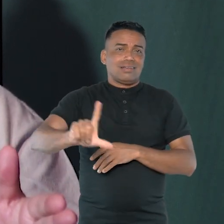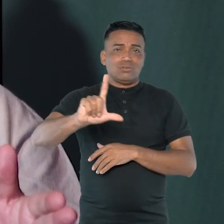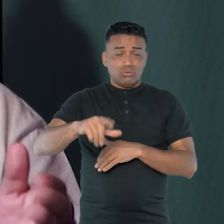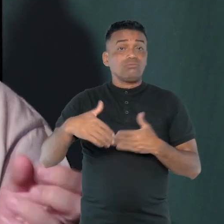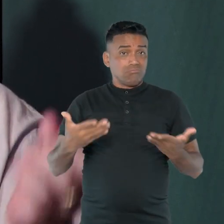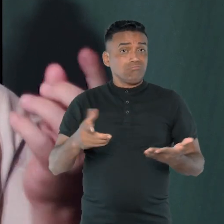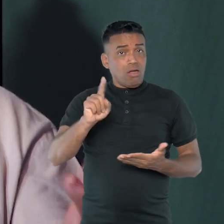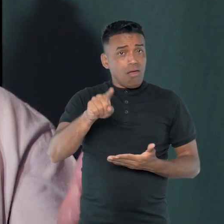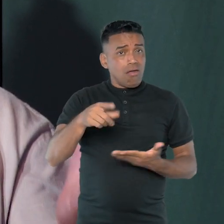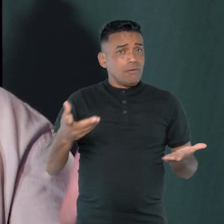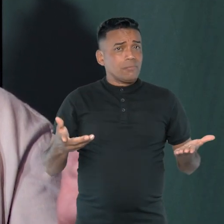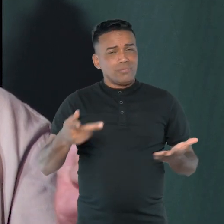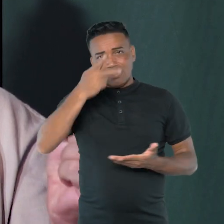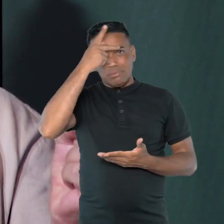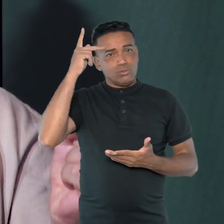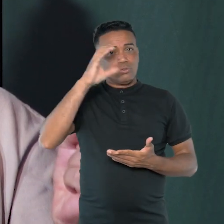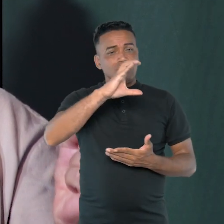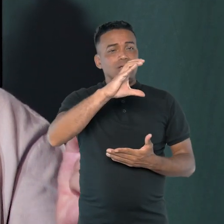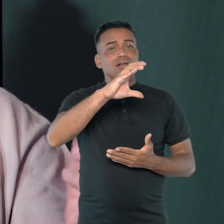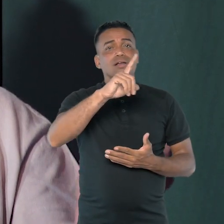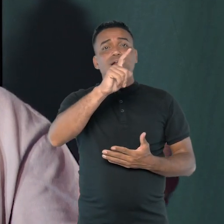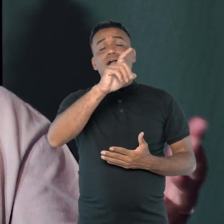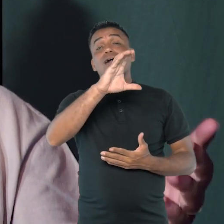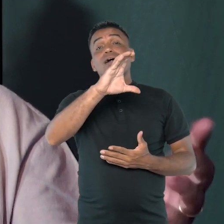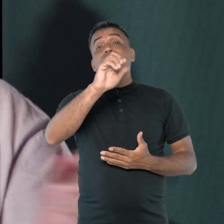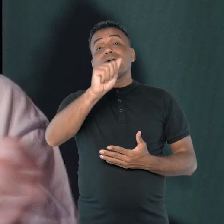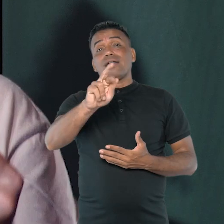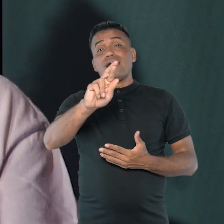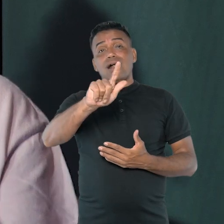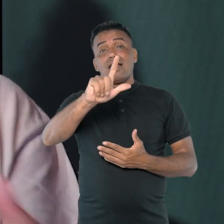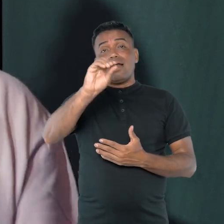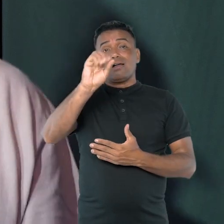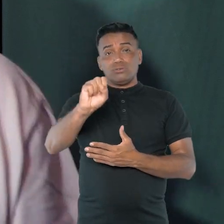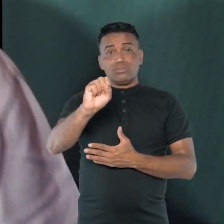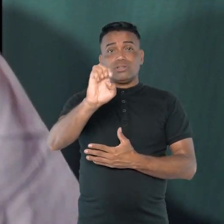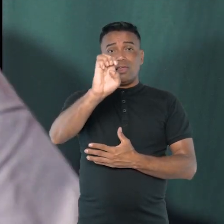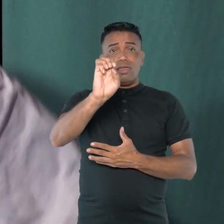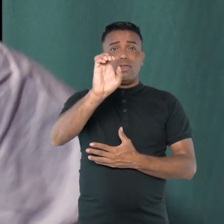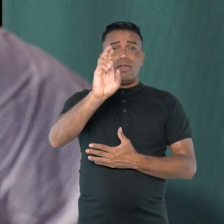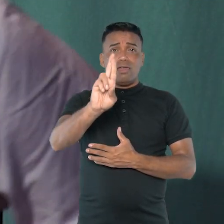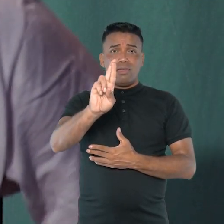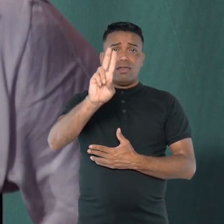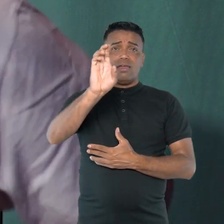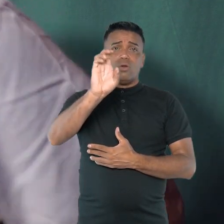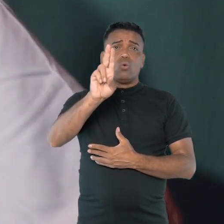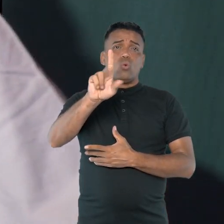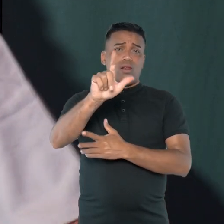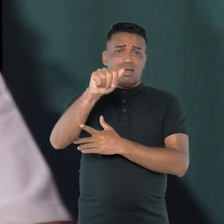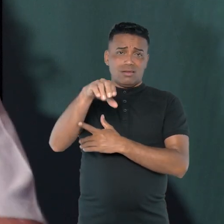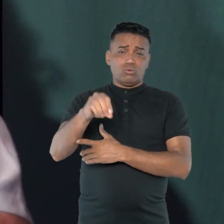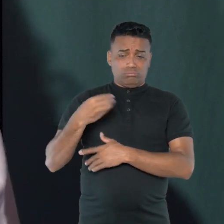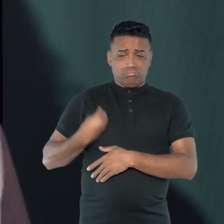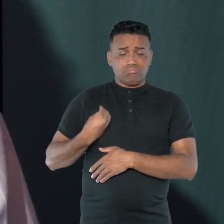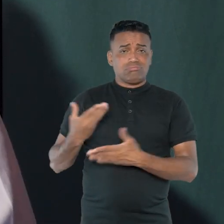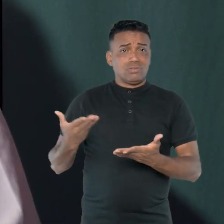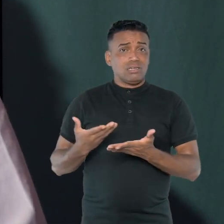Fux? Essas pessoas, como o Carlos Herculano que está aqui, elas não são eventuais. Elas não escreveram um livro,